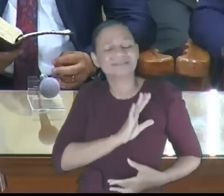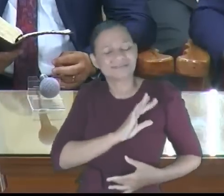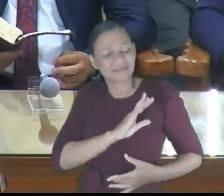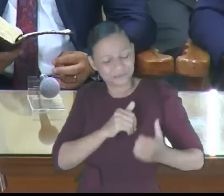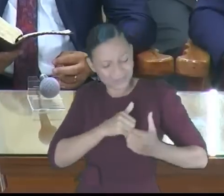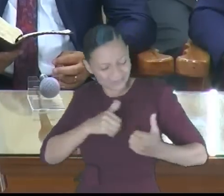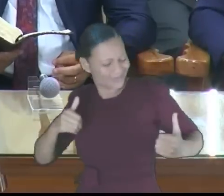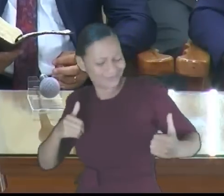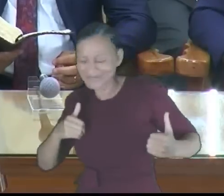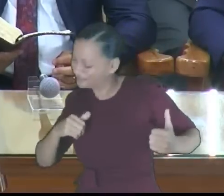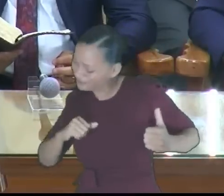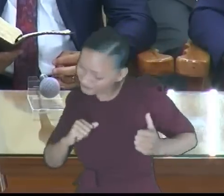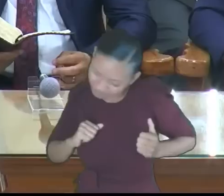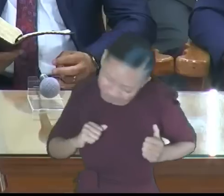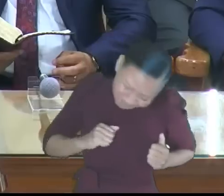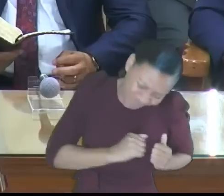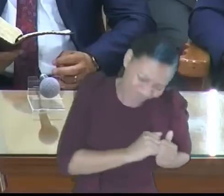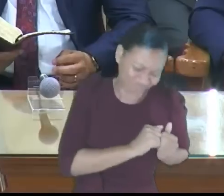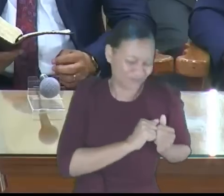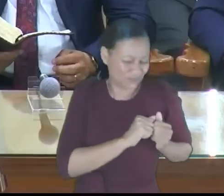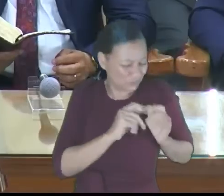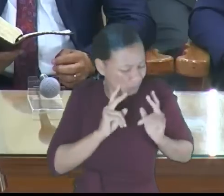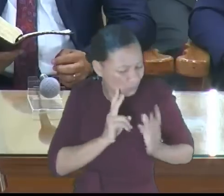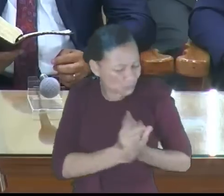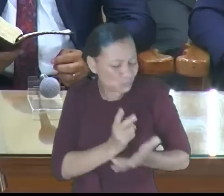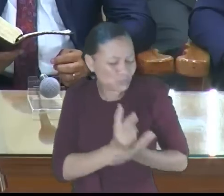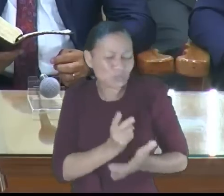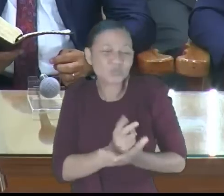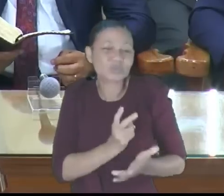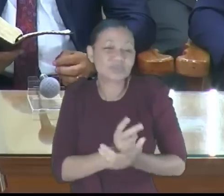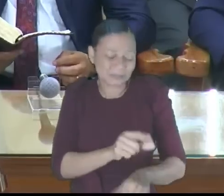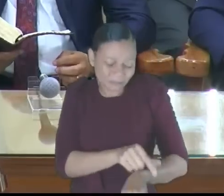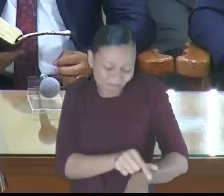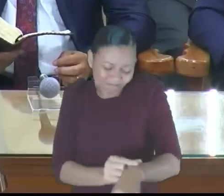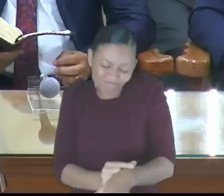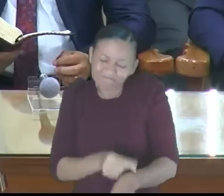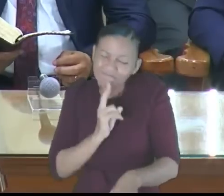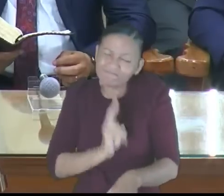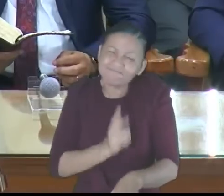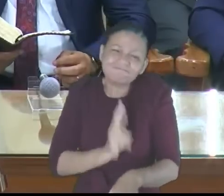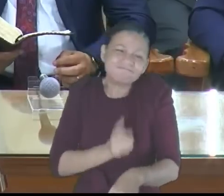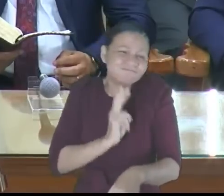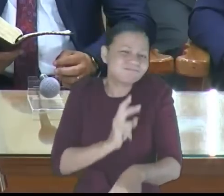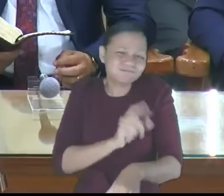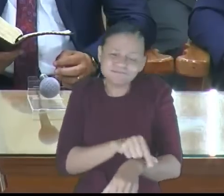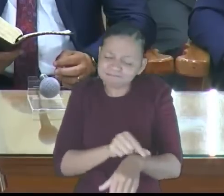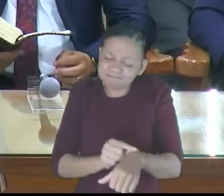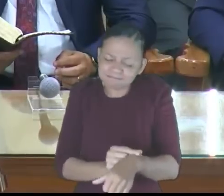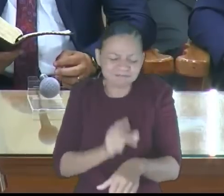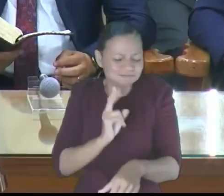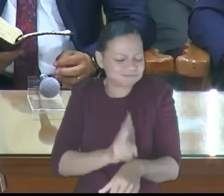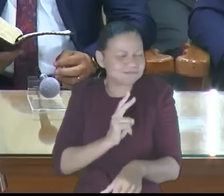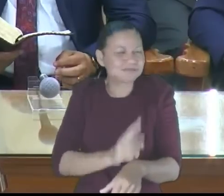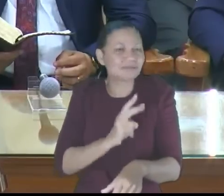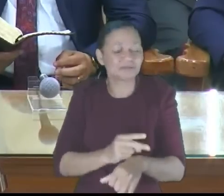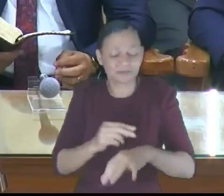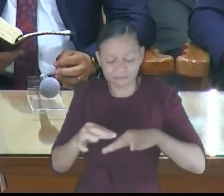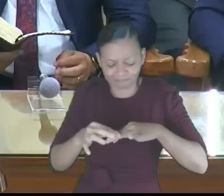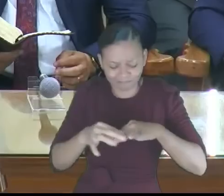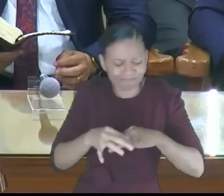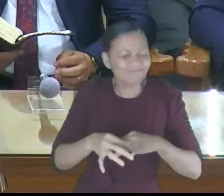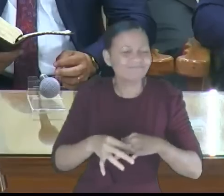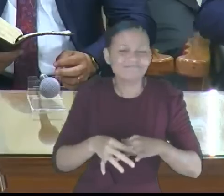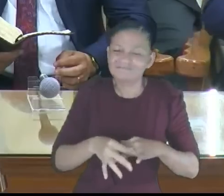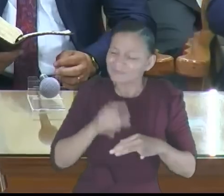Inseparável, assim como o selo é inseparável, ou como um bracelete no teu braço, que também era inseparável, ou como um anel